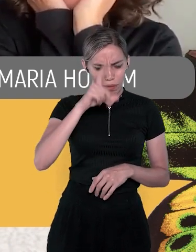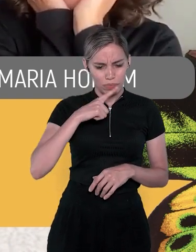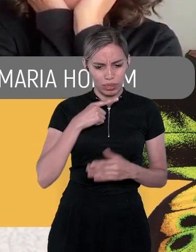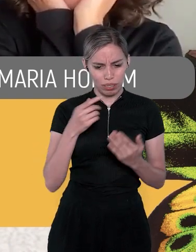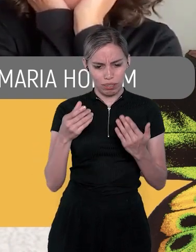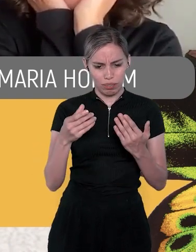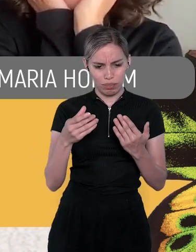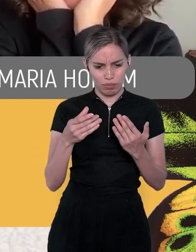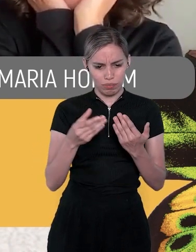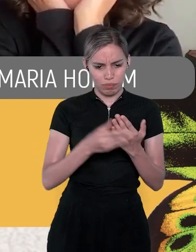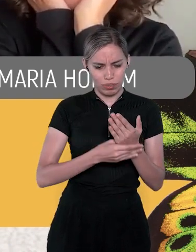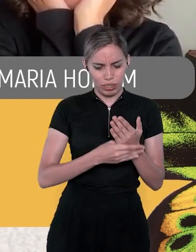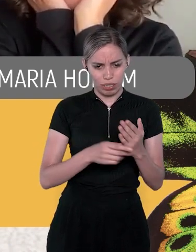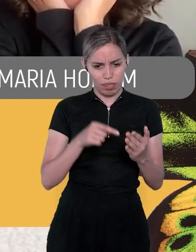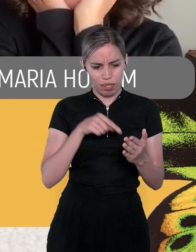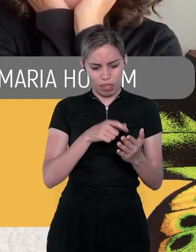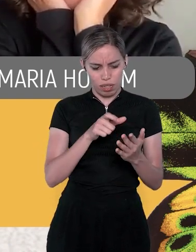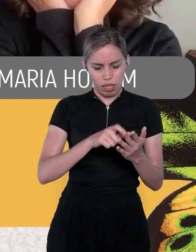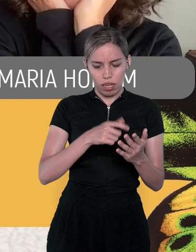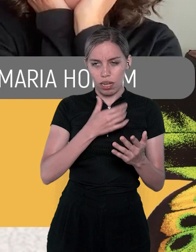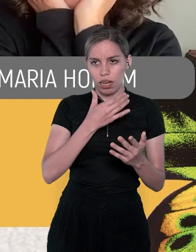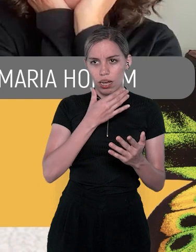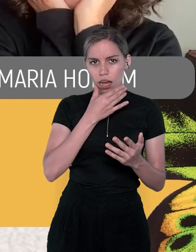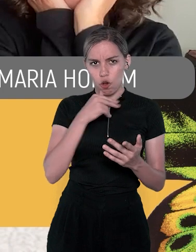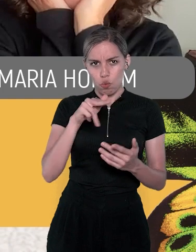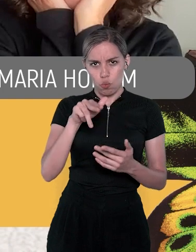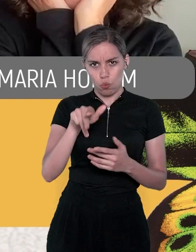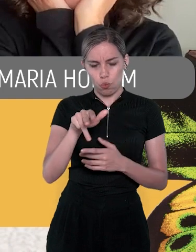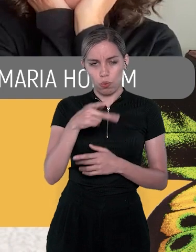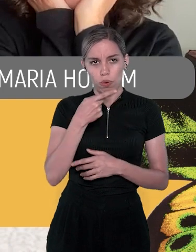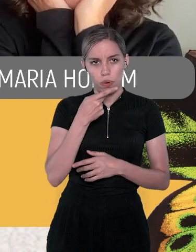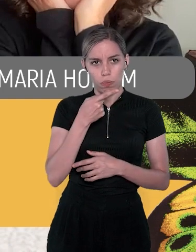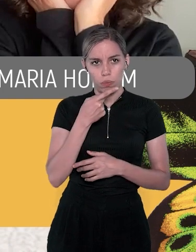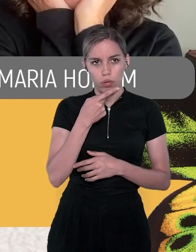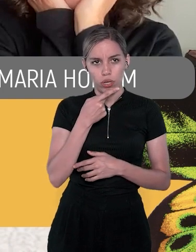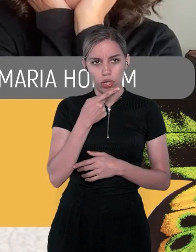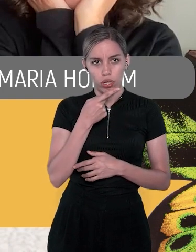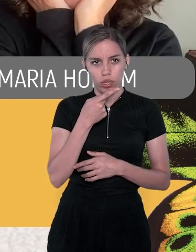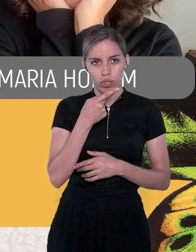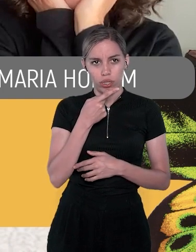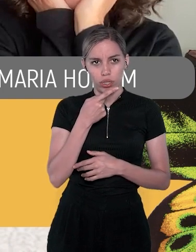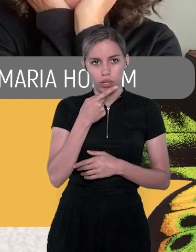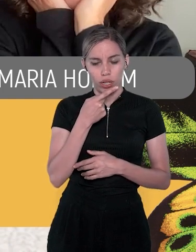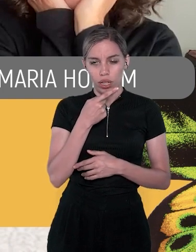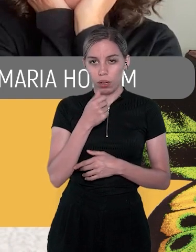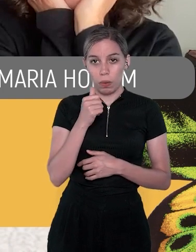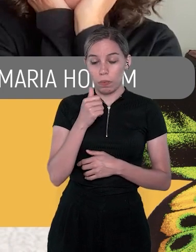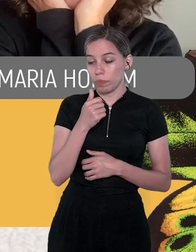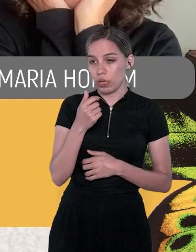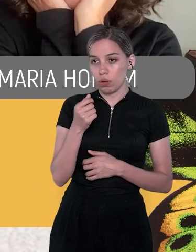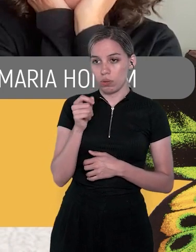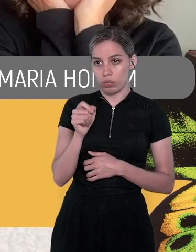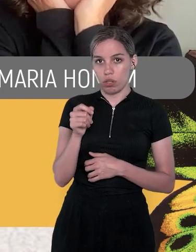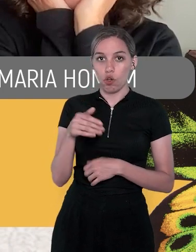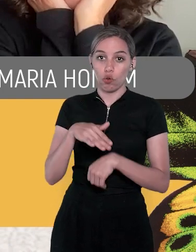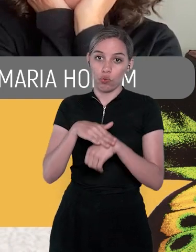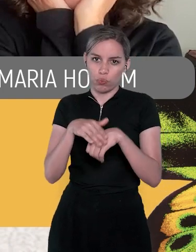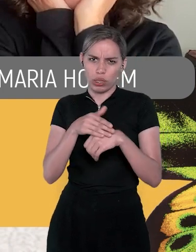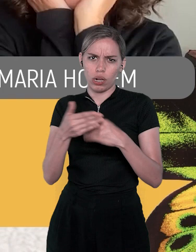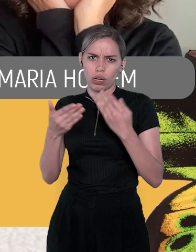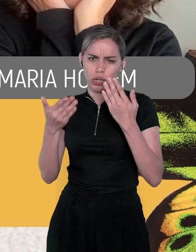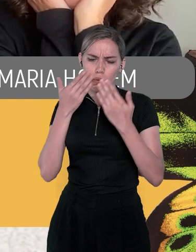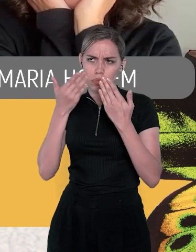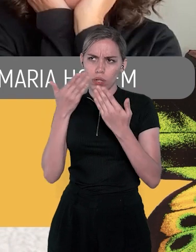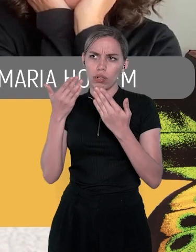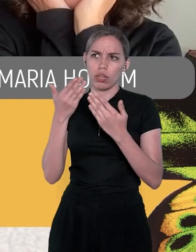você lembra que tem um trecho que um irmão reflete sobre... Até, na verdade, ele está conversando com a psicanalista dele, né, e ele